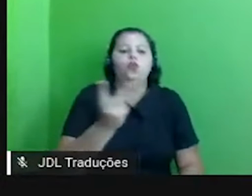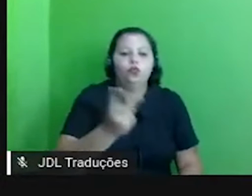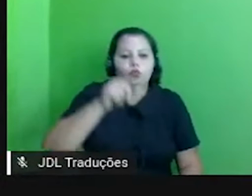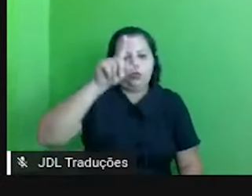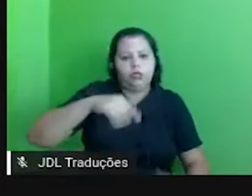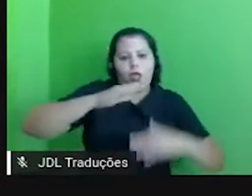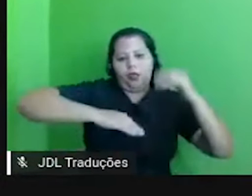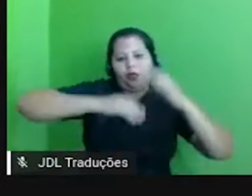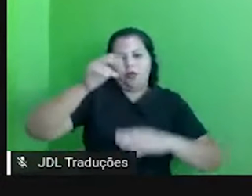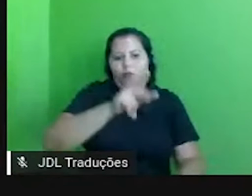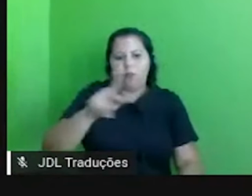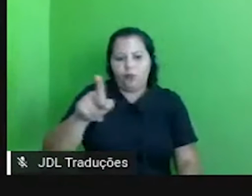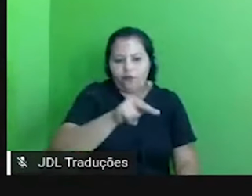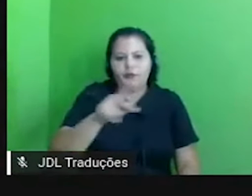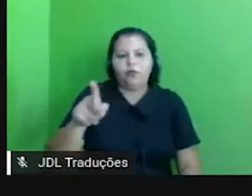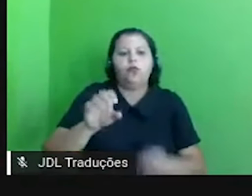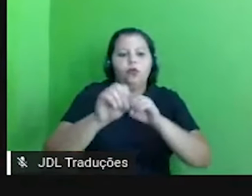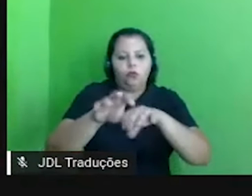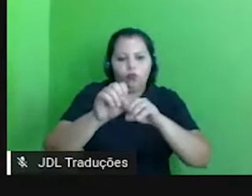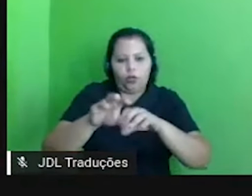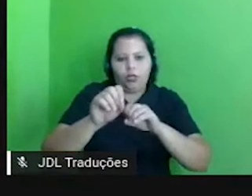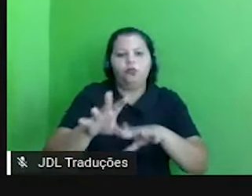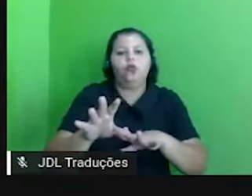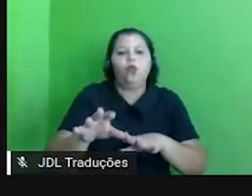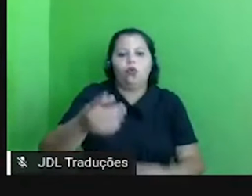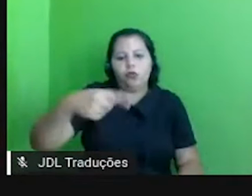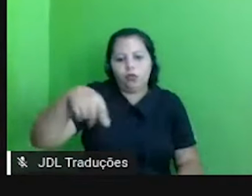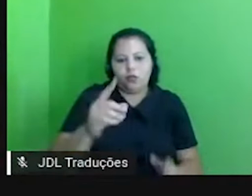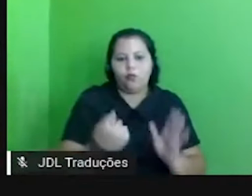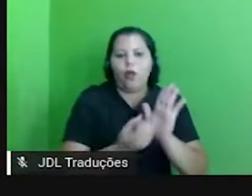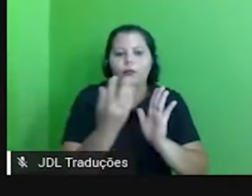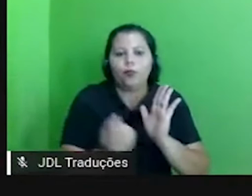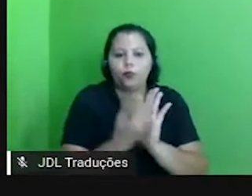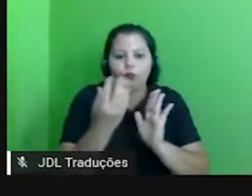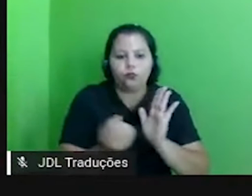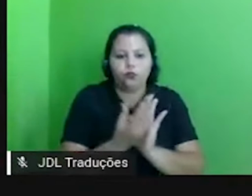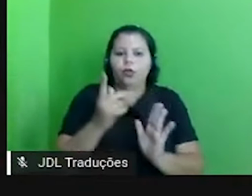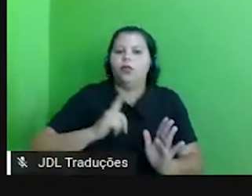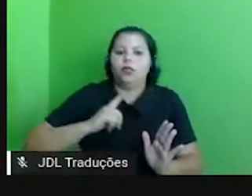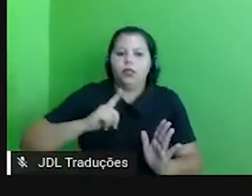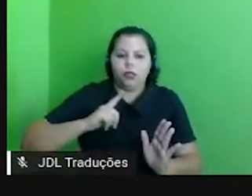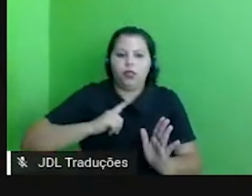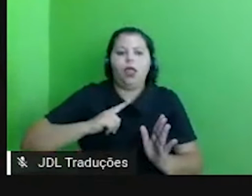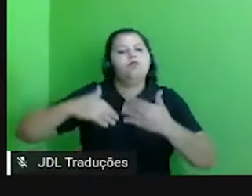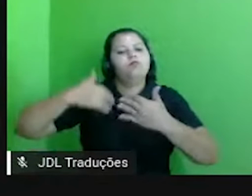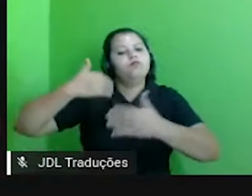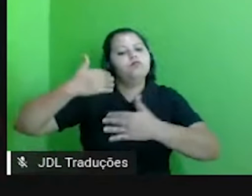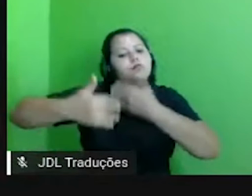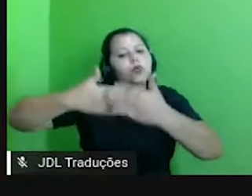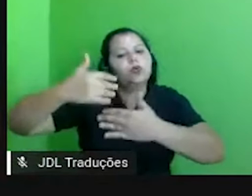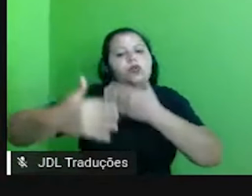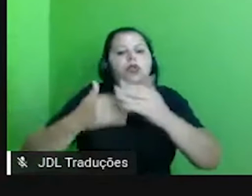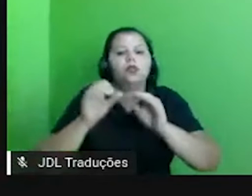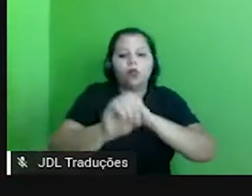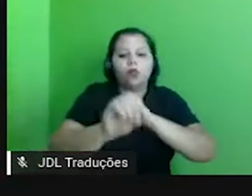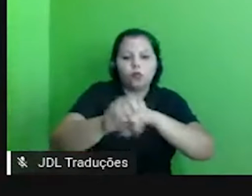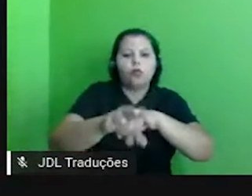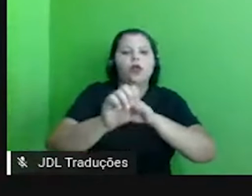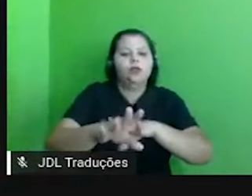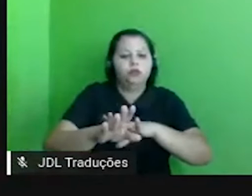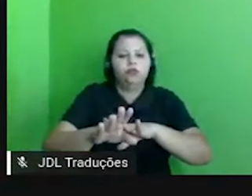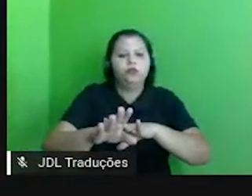e se defendem como tal e a sua produção tá sempre voltada É para um processo educativo é especialmente